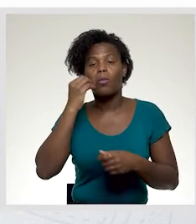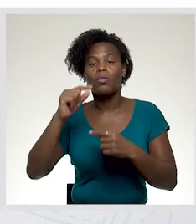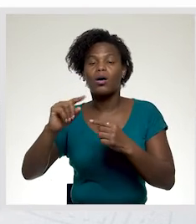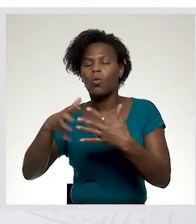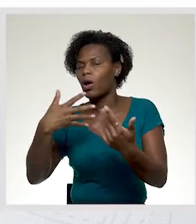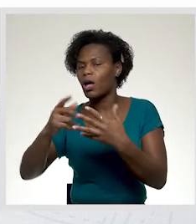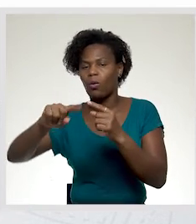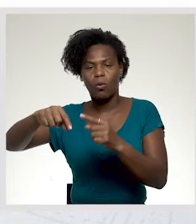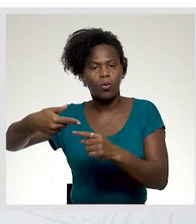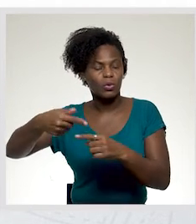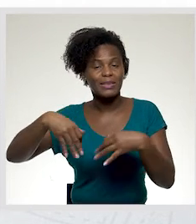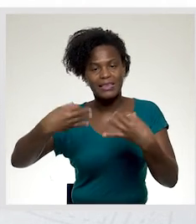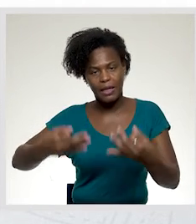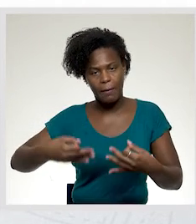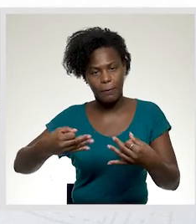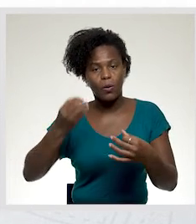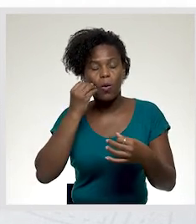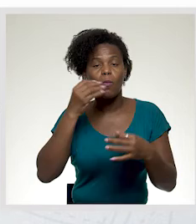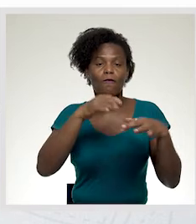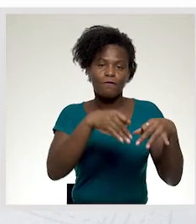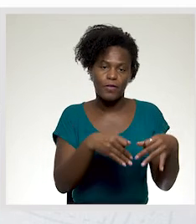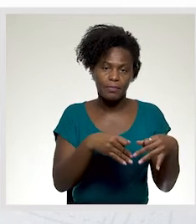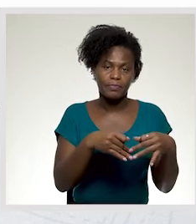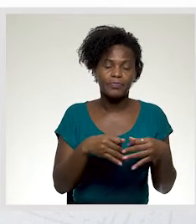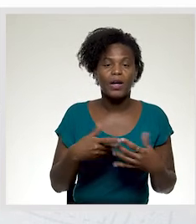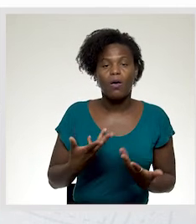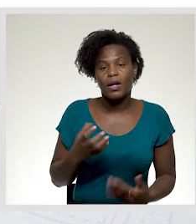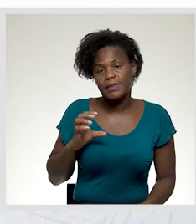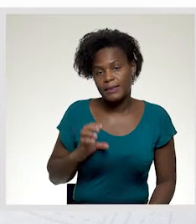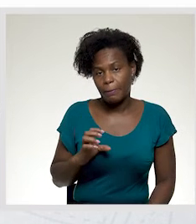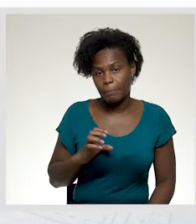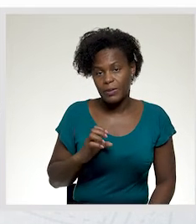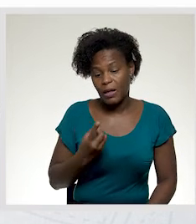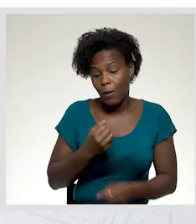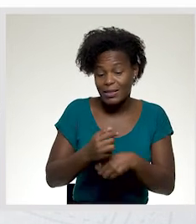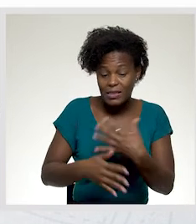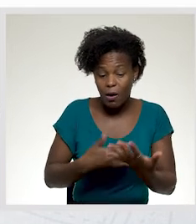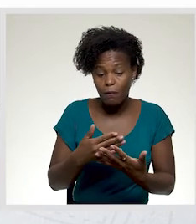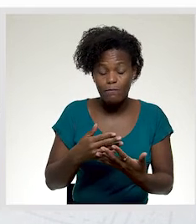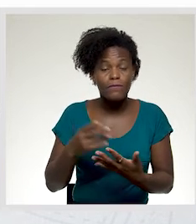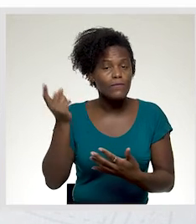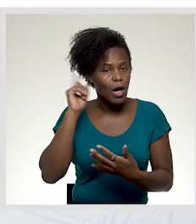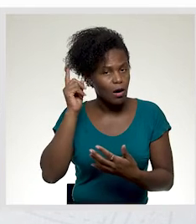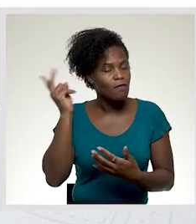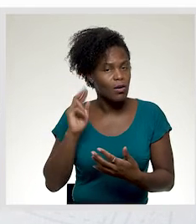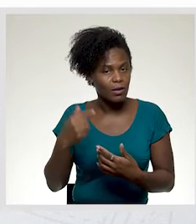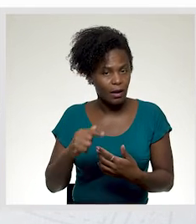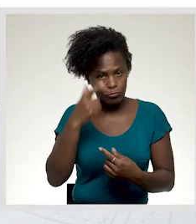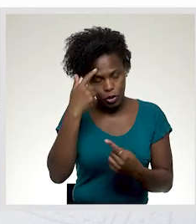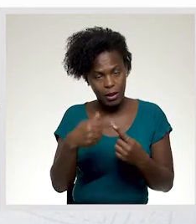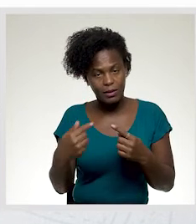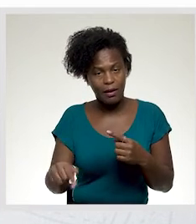de qualquer outro, sempre como um fim. A linha C, são ações úteis que visam